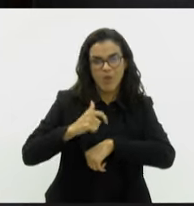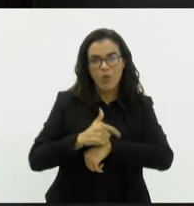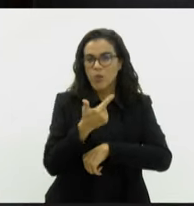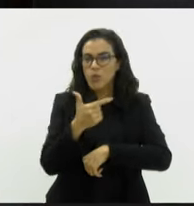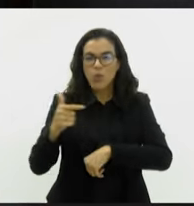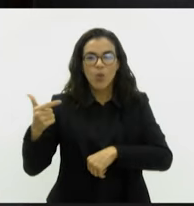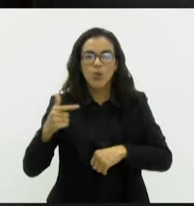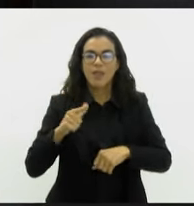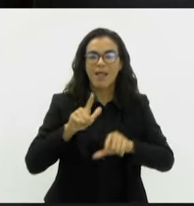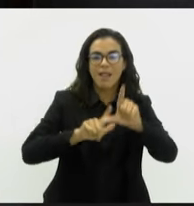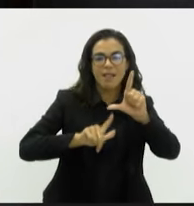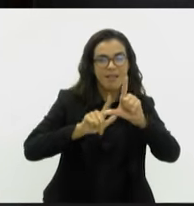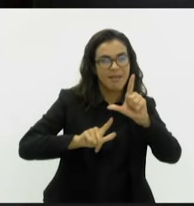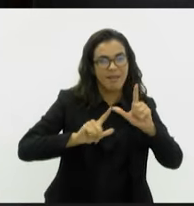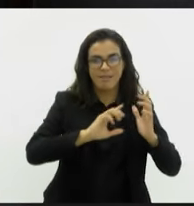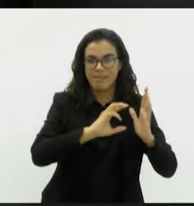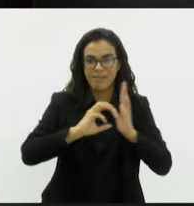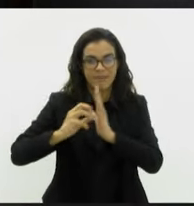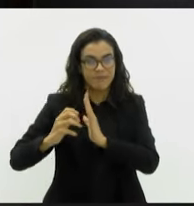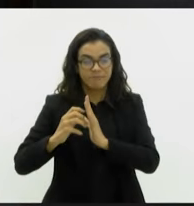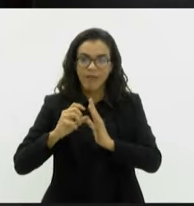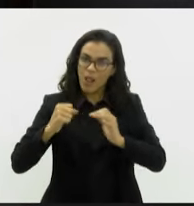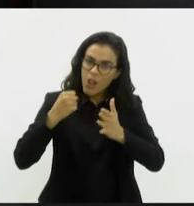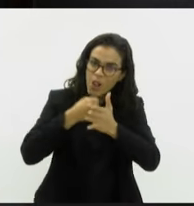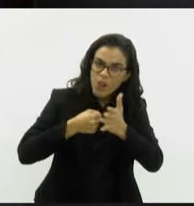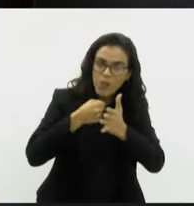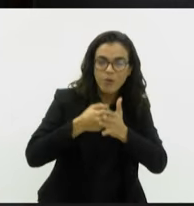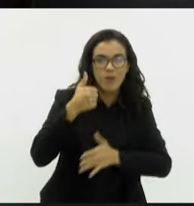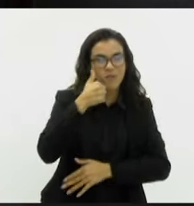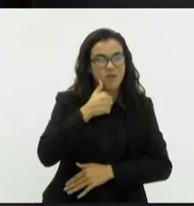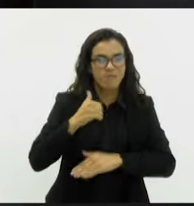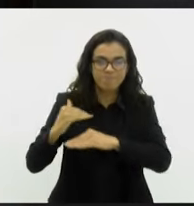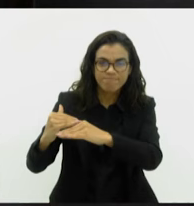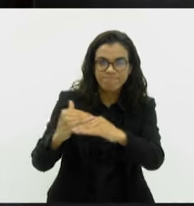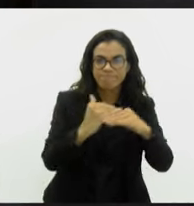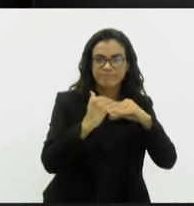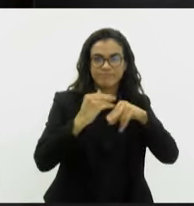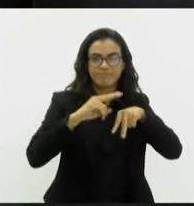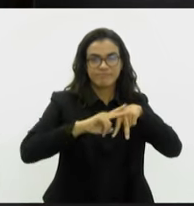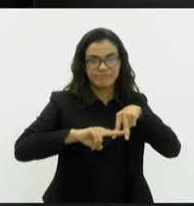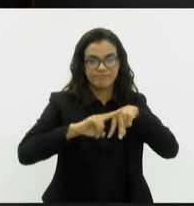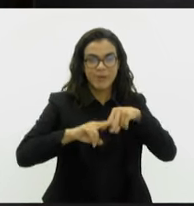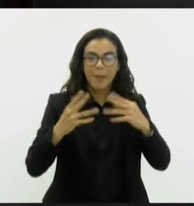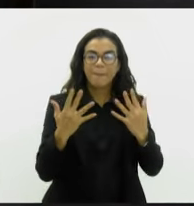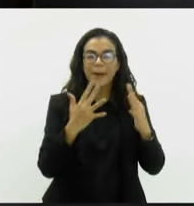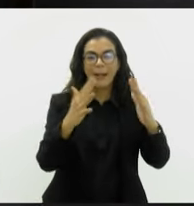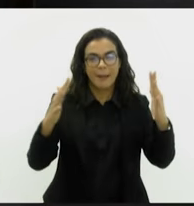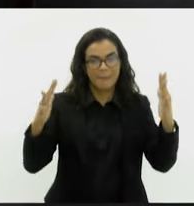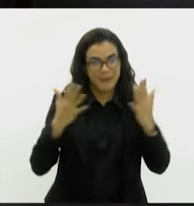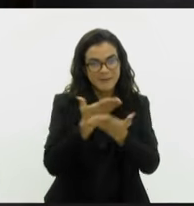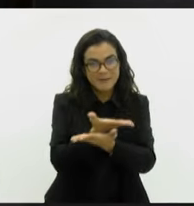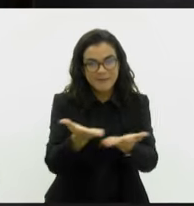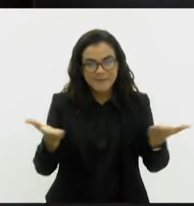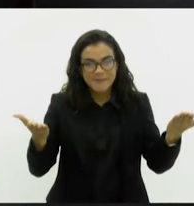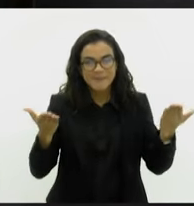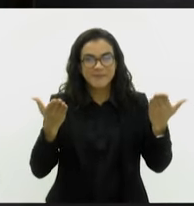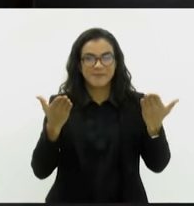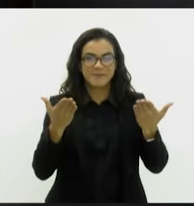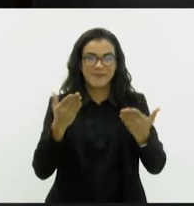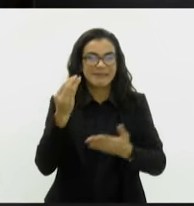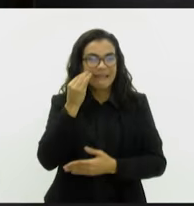sigla partidária existe a luta da mulher por igualdade de gênero Então parabéns para vocês todas que vem a